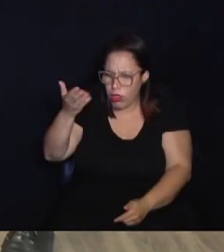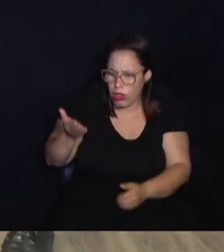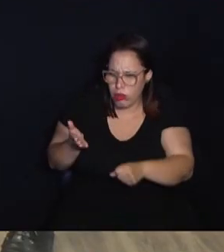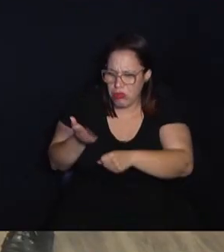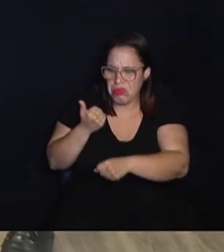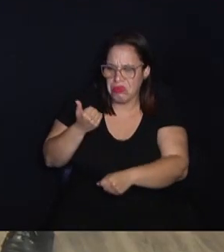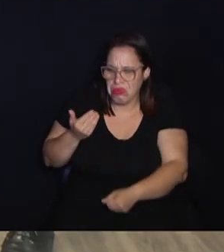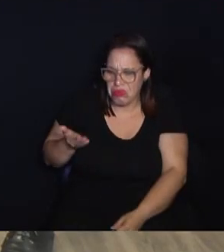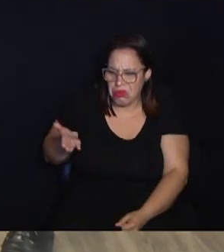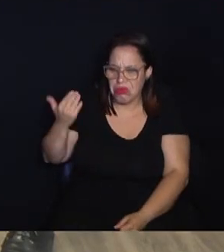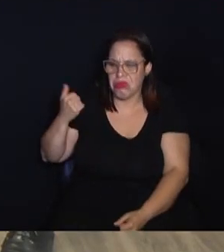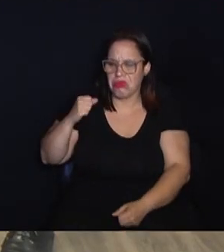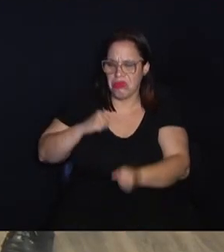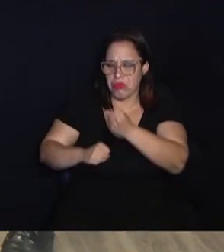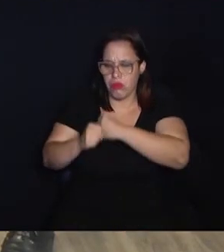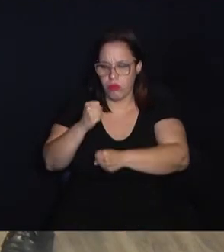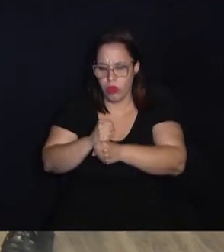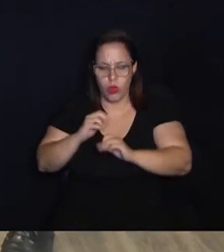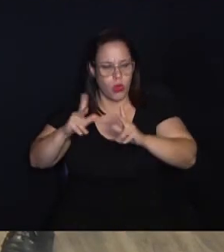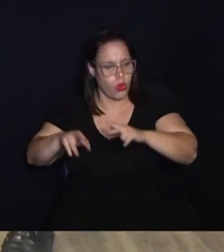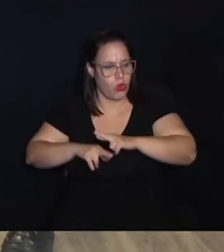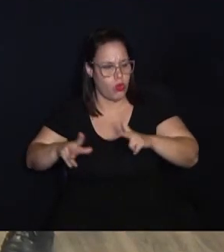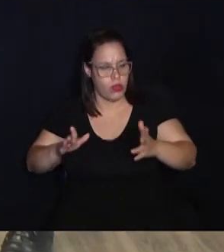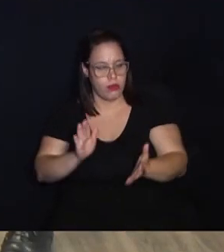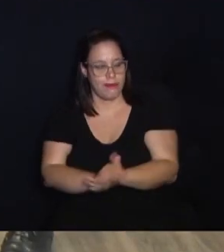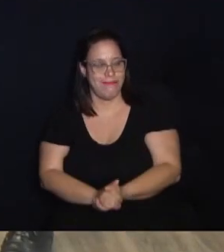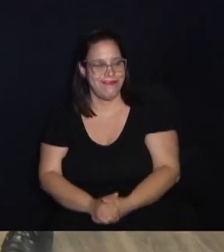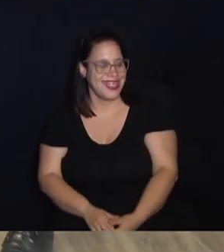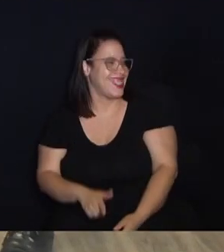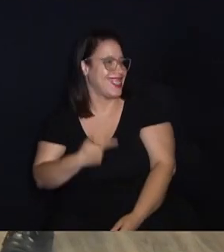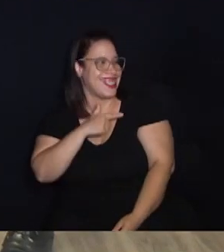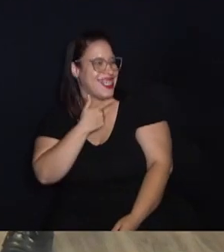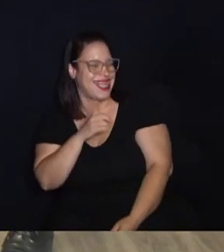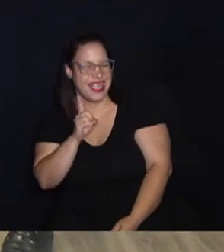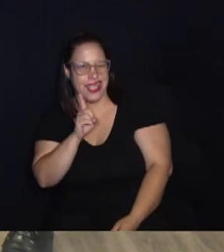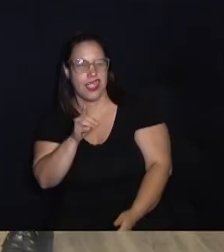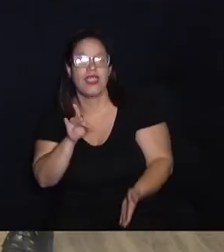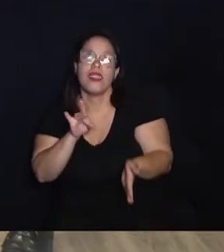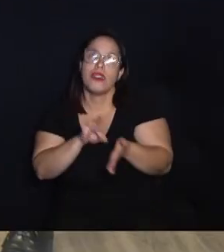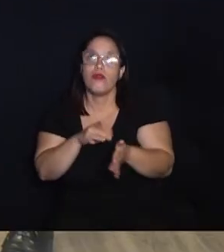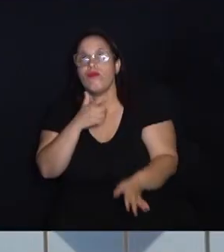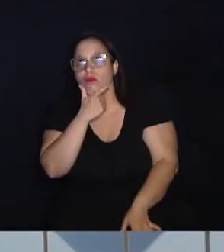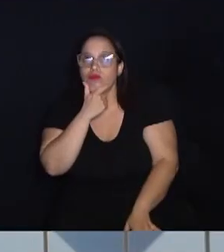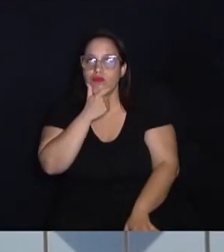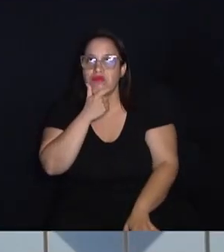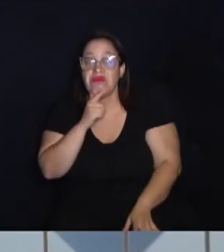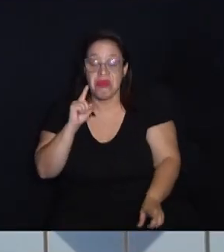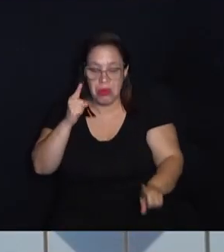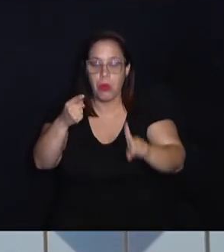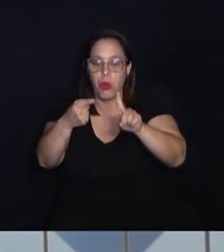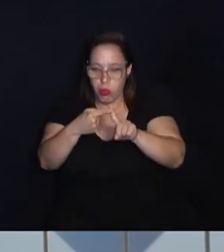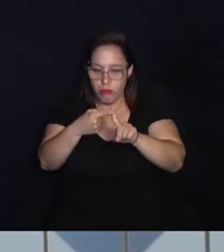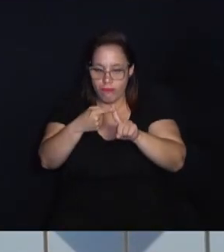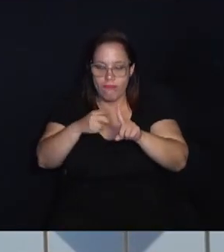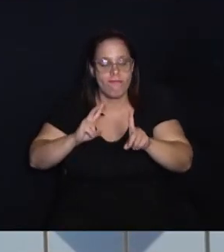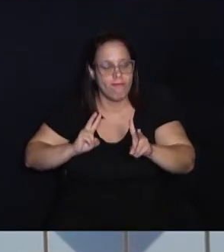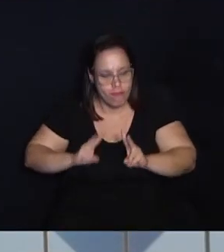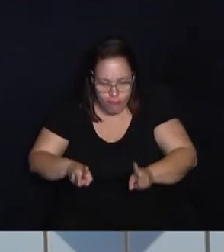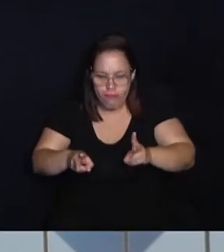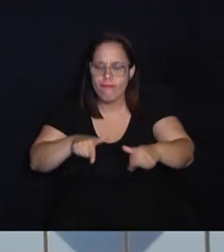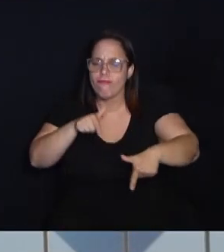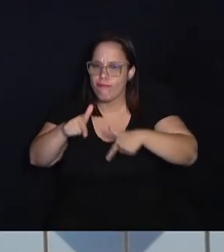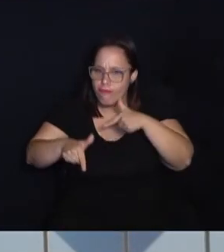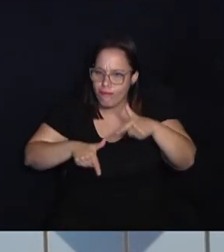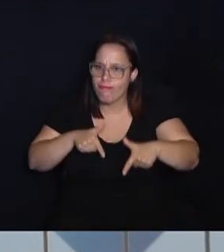última legislatura ou é tudo diferente, presidente? Não, na verdade a gente tem como meta e compromisso continuar um trabalho que a gente